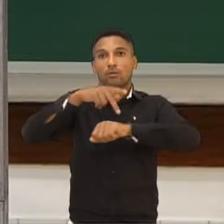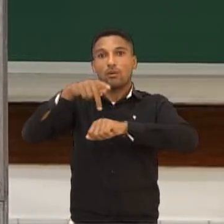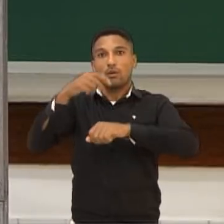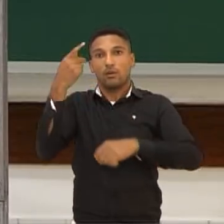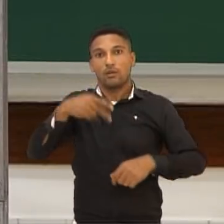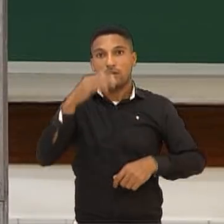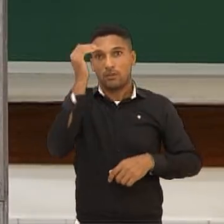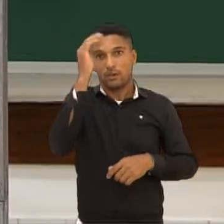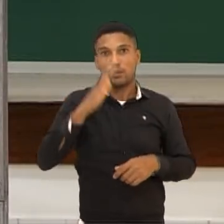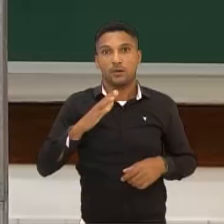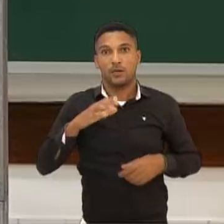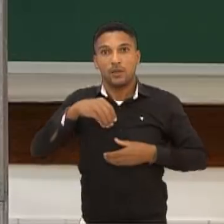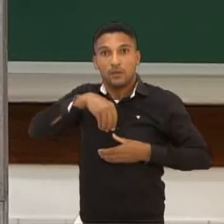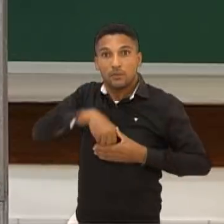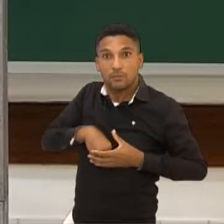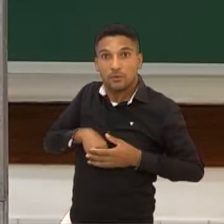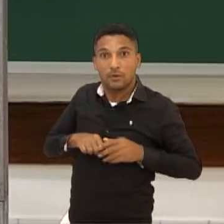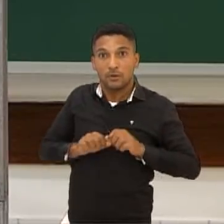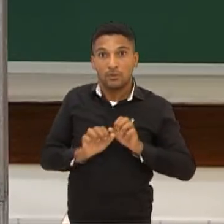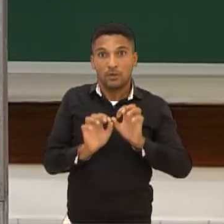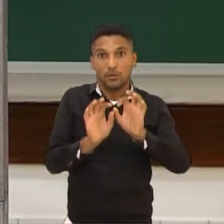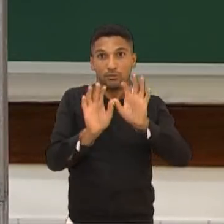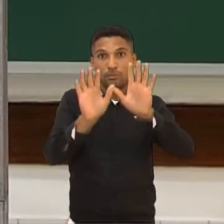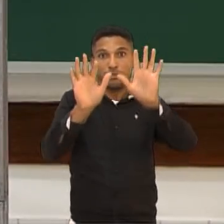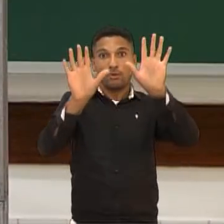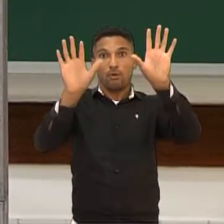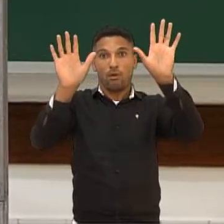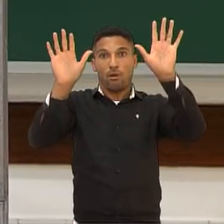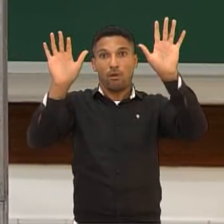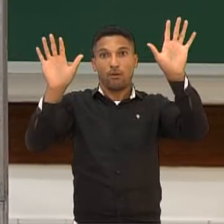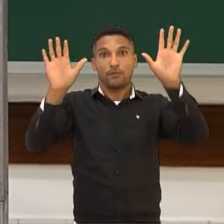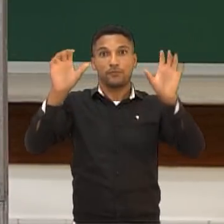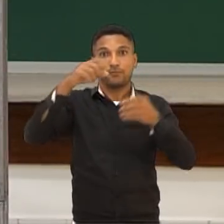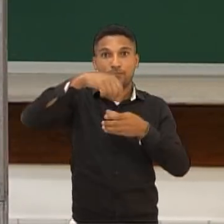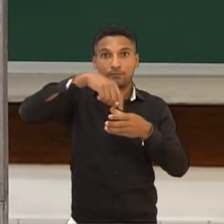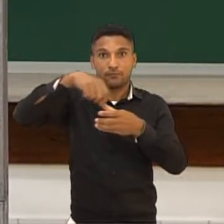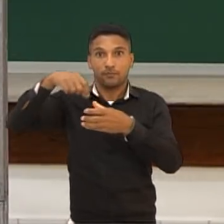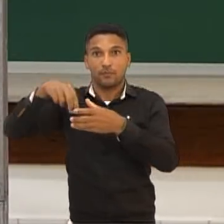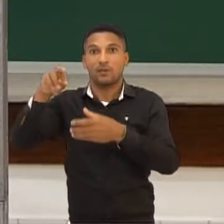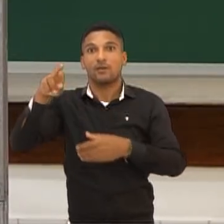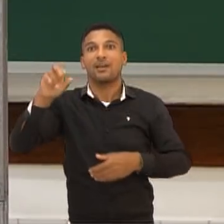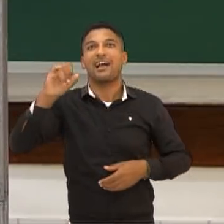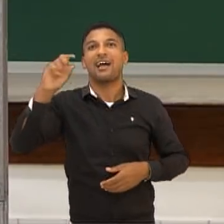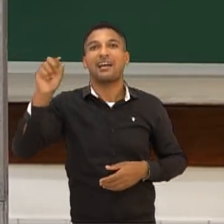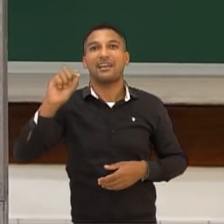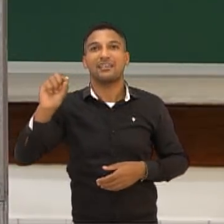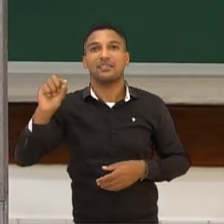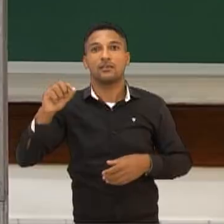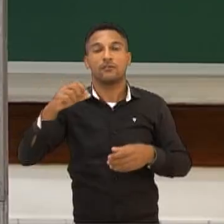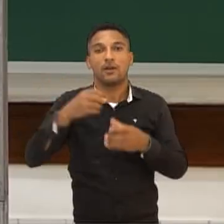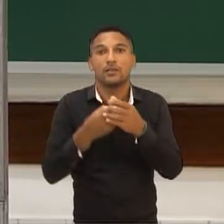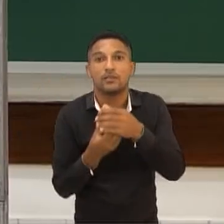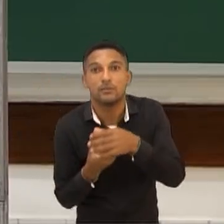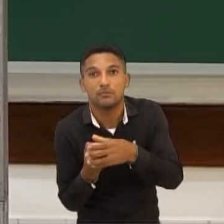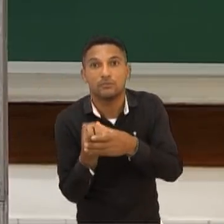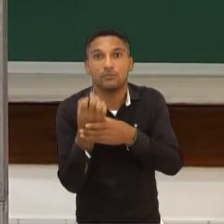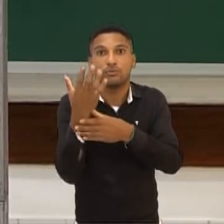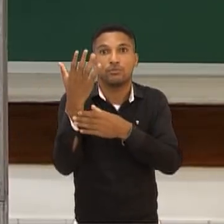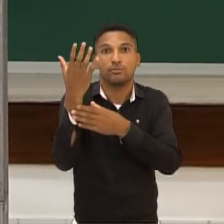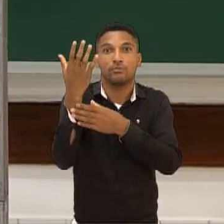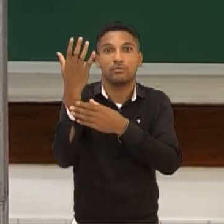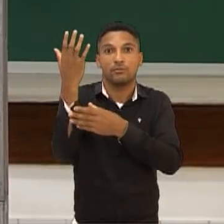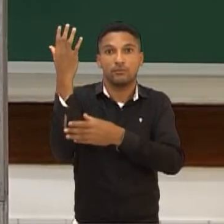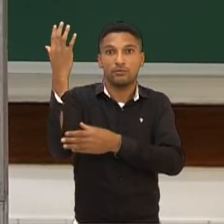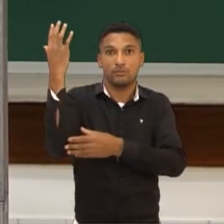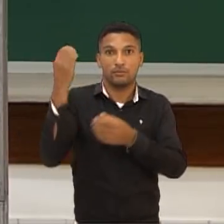esse enraizamento, né? Sobre essa raiz, sobre essas sementes que vão brotar, que vão dar fruto,